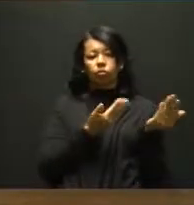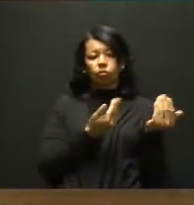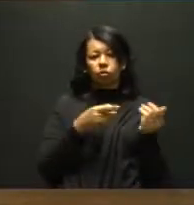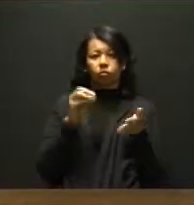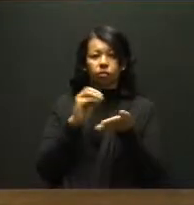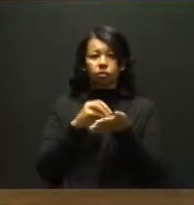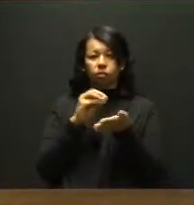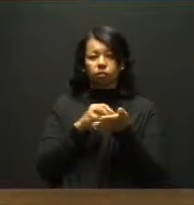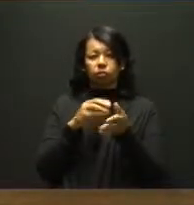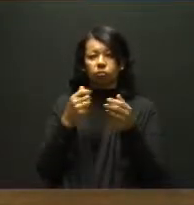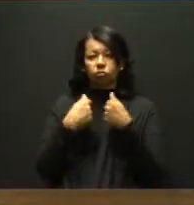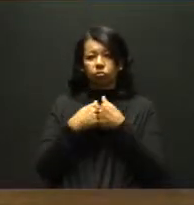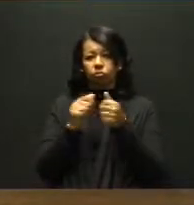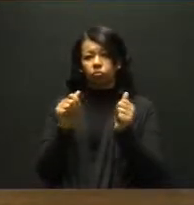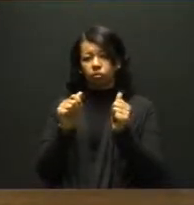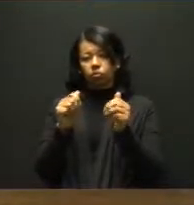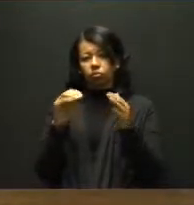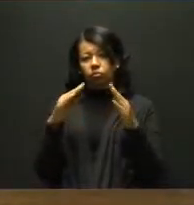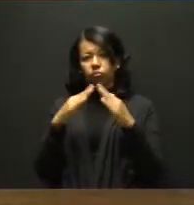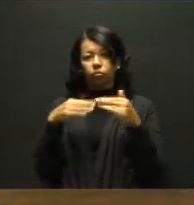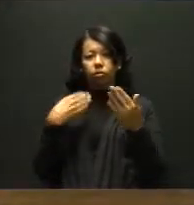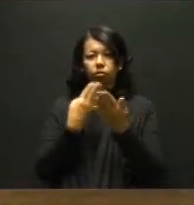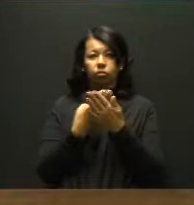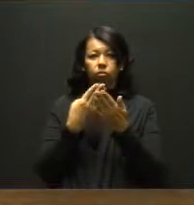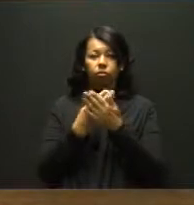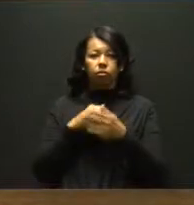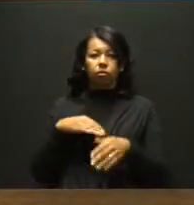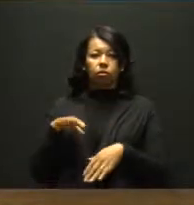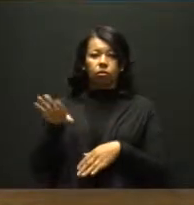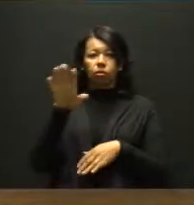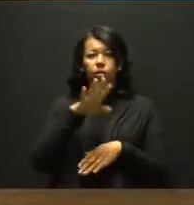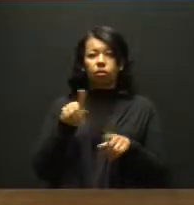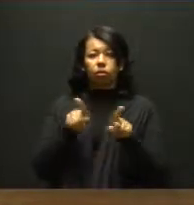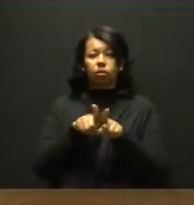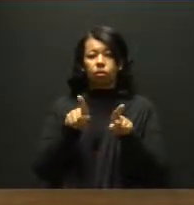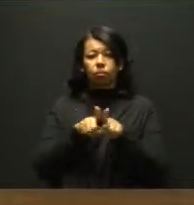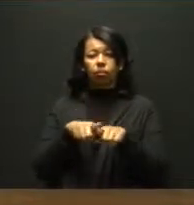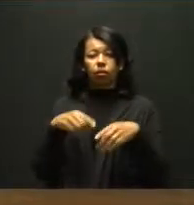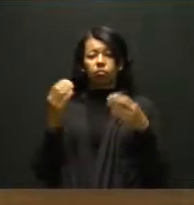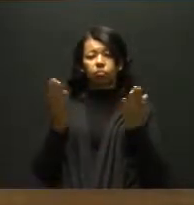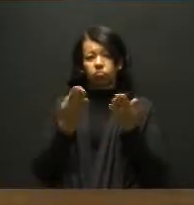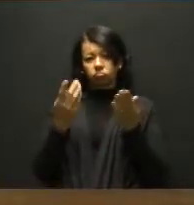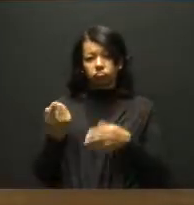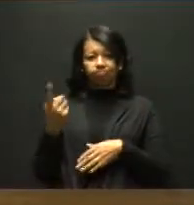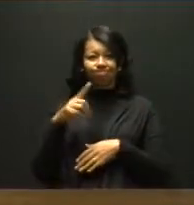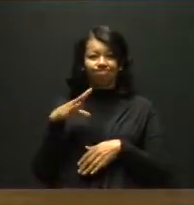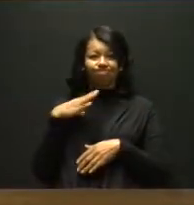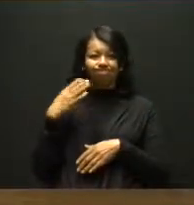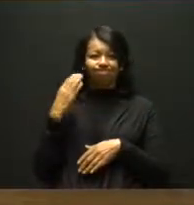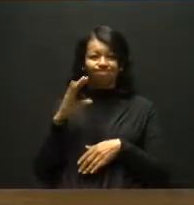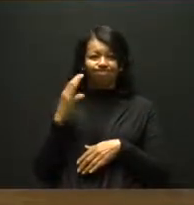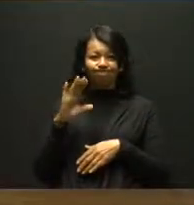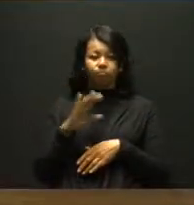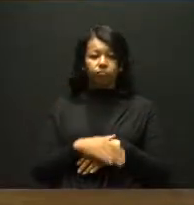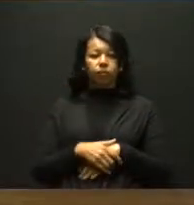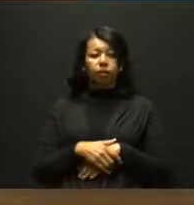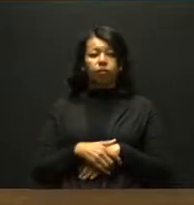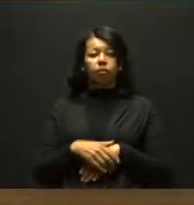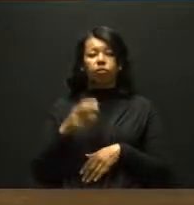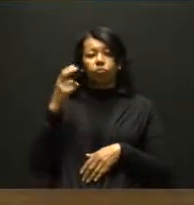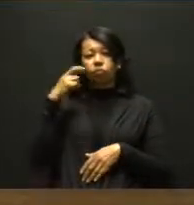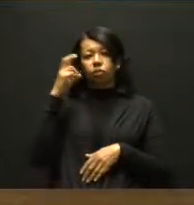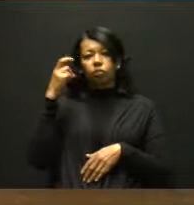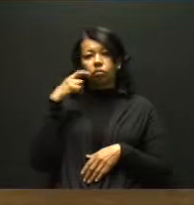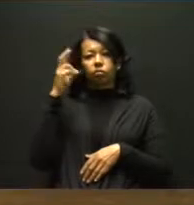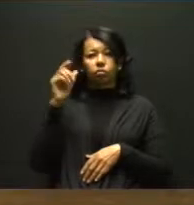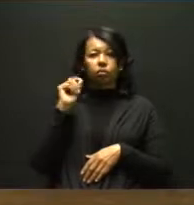sem transporte escolar das escolas estaduais e agora também nas escolas municipais é uma vergonha vergonha